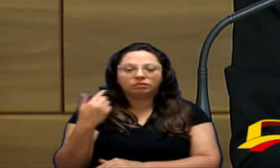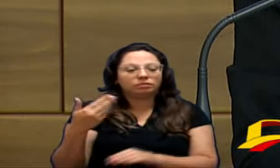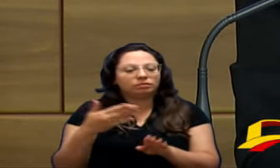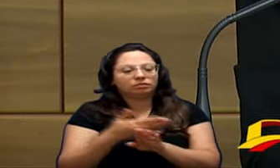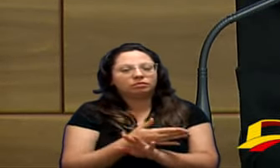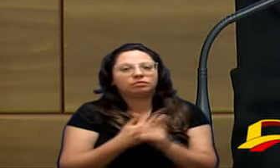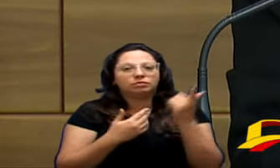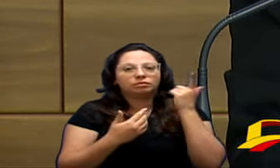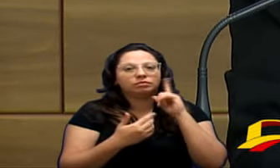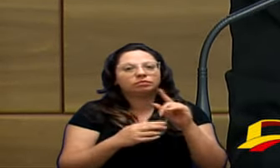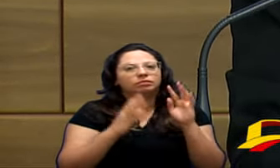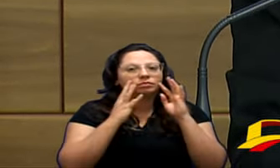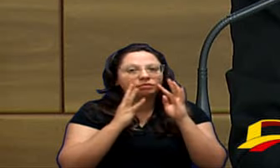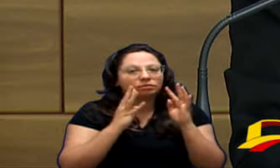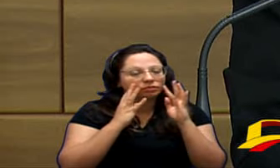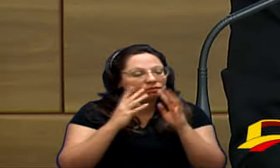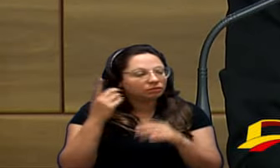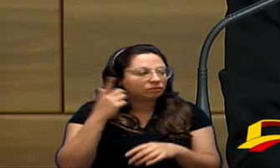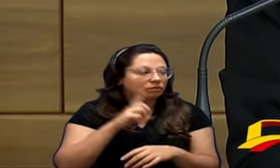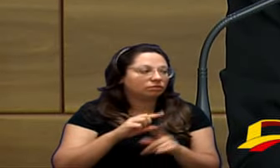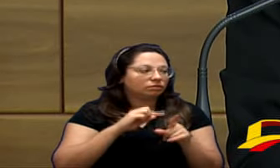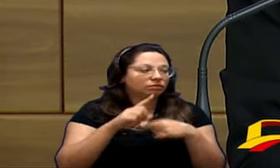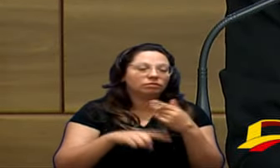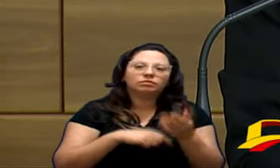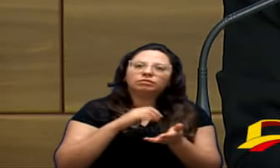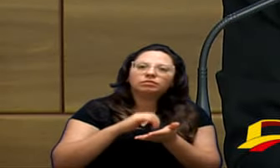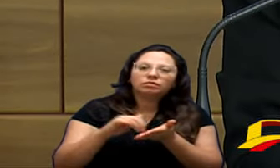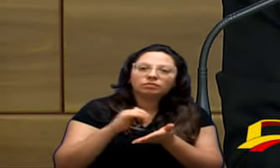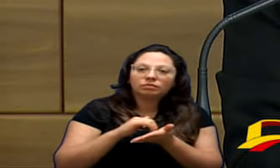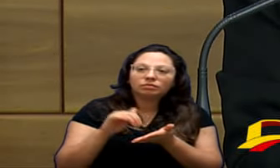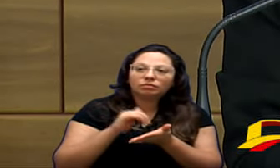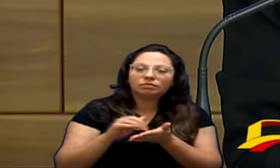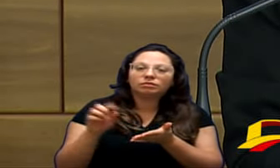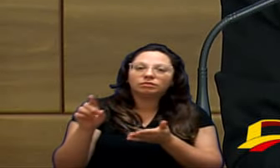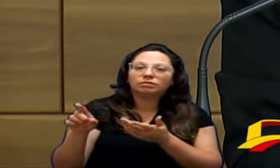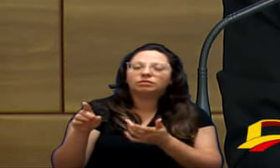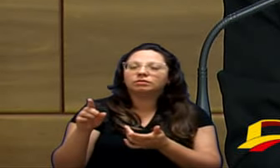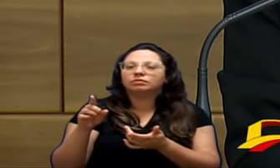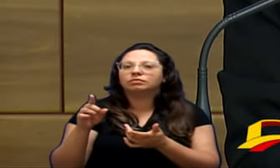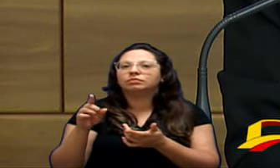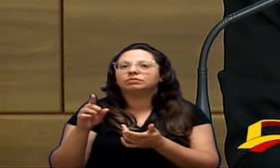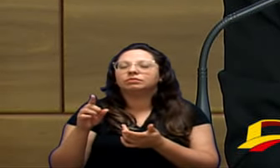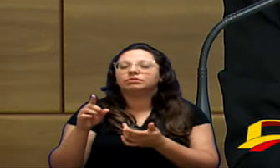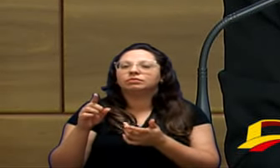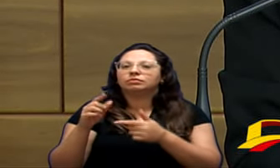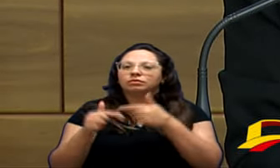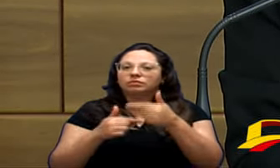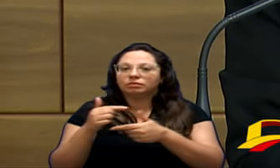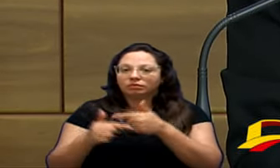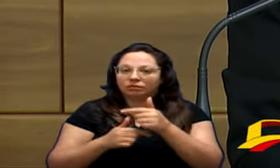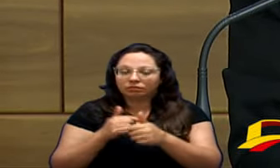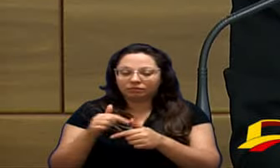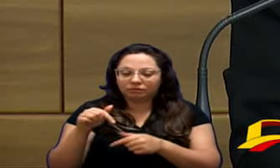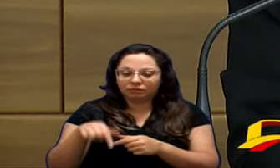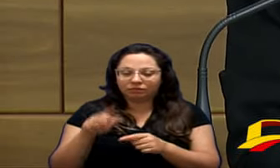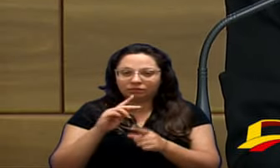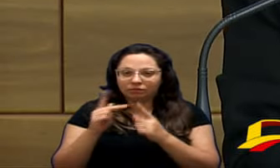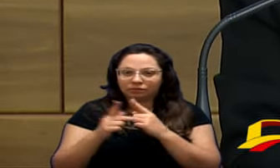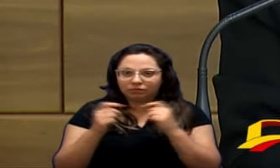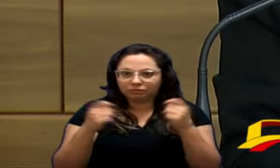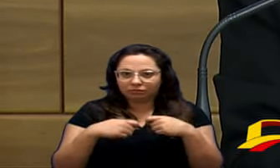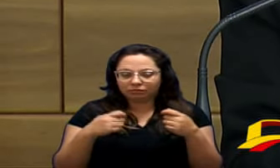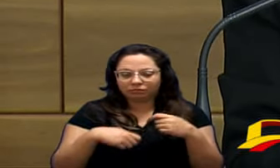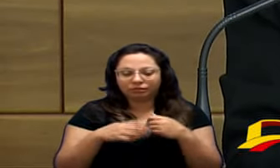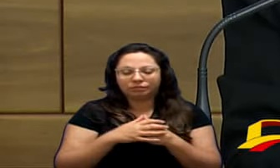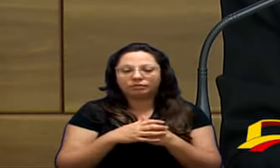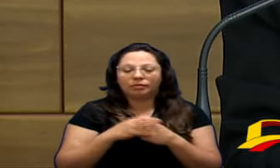atender e encaminhar pra secretaria de serviços públicos que ela lá faz a programação entendo eu que a demanda deles deve ser muito